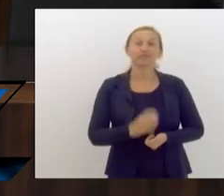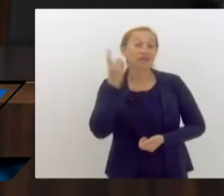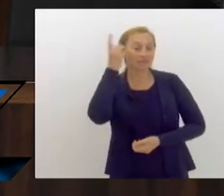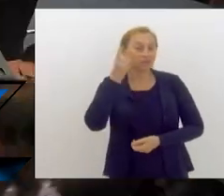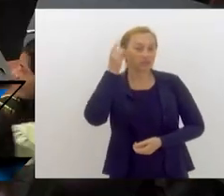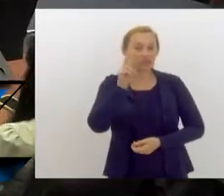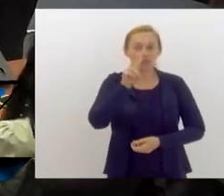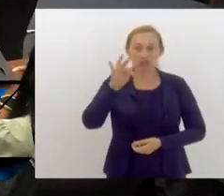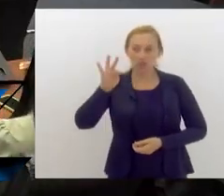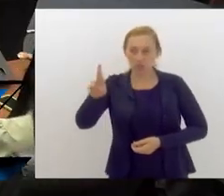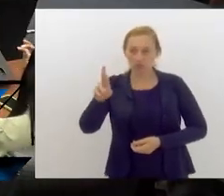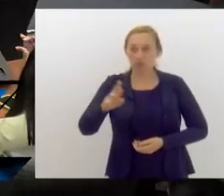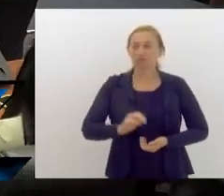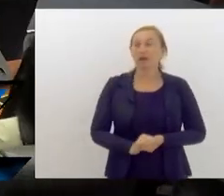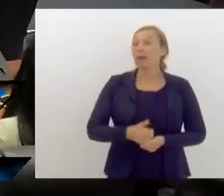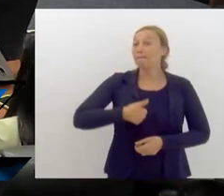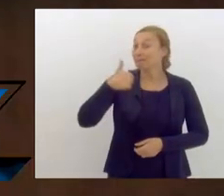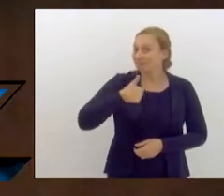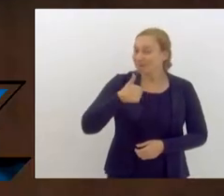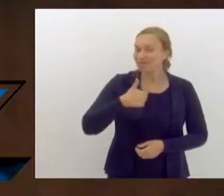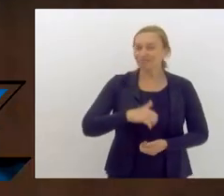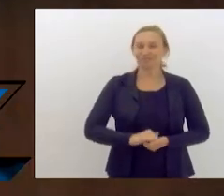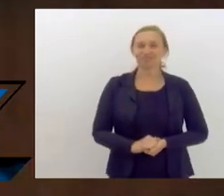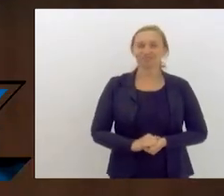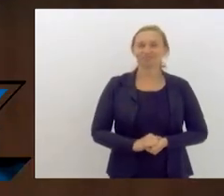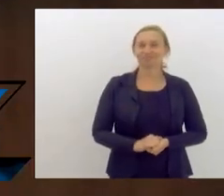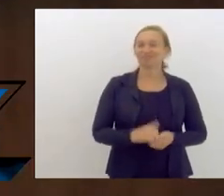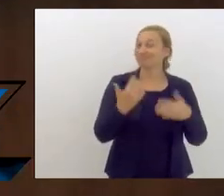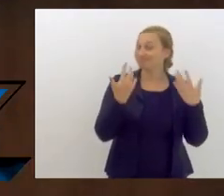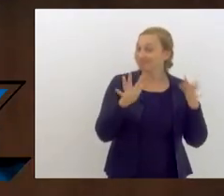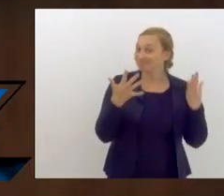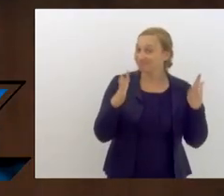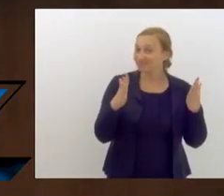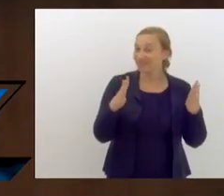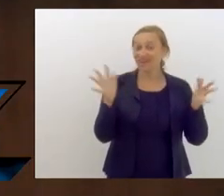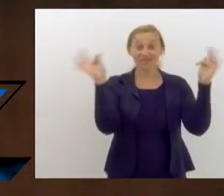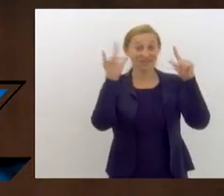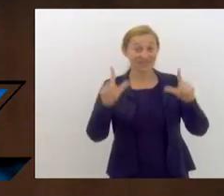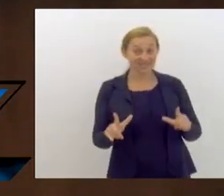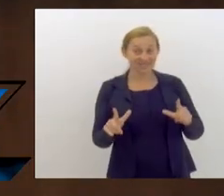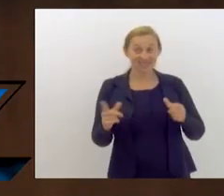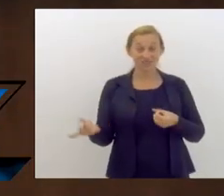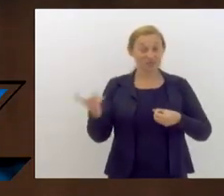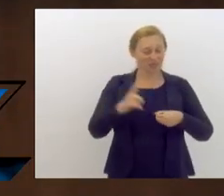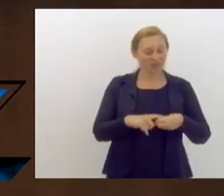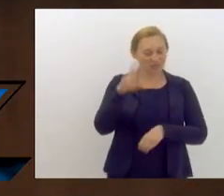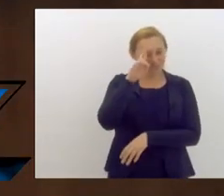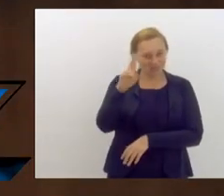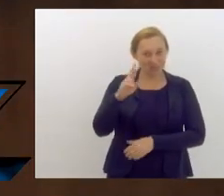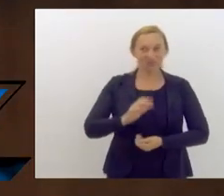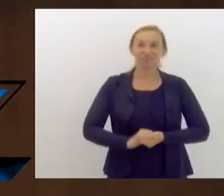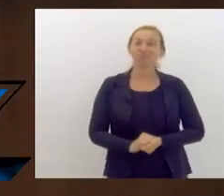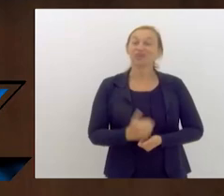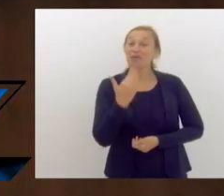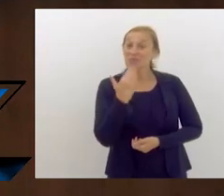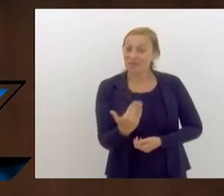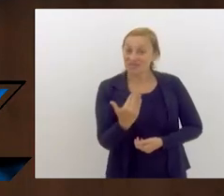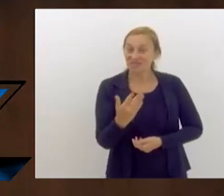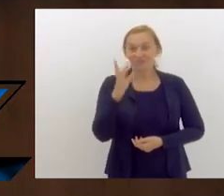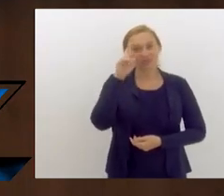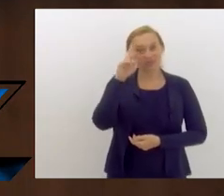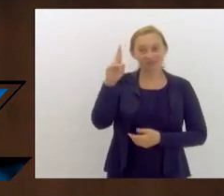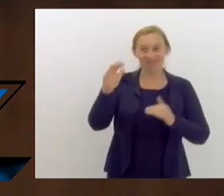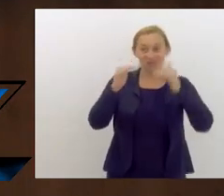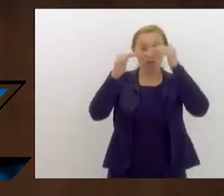Vitor Júnior primeiro para saudar aqui dizendo a minha felicidade em tê-lo de volta e pedir para vossa